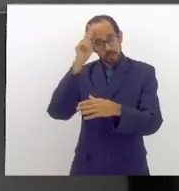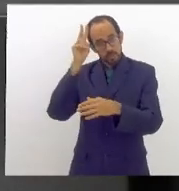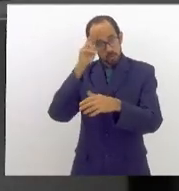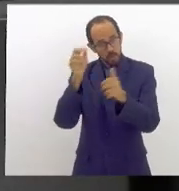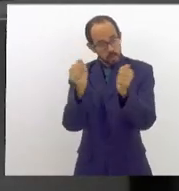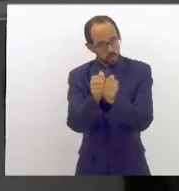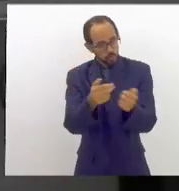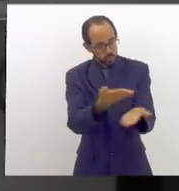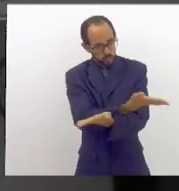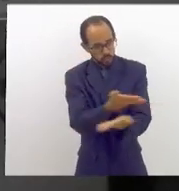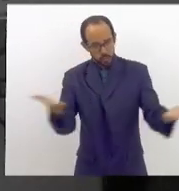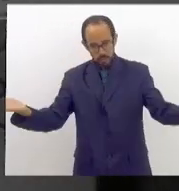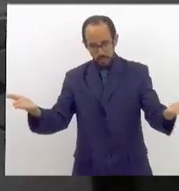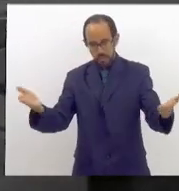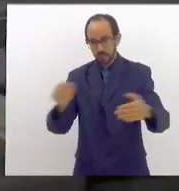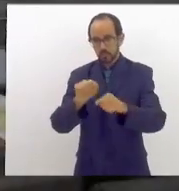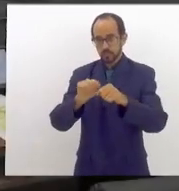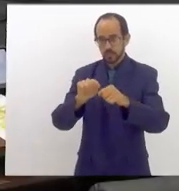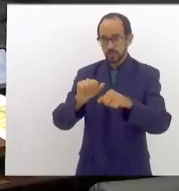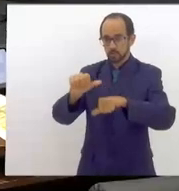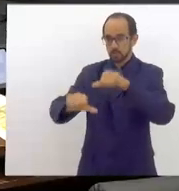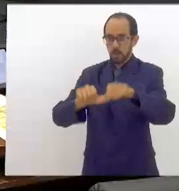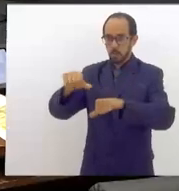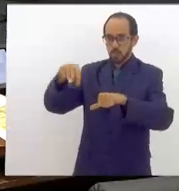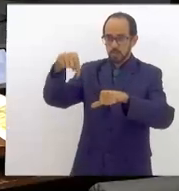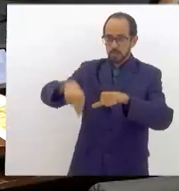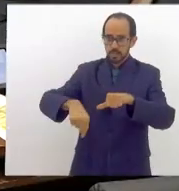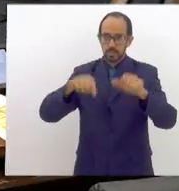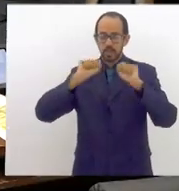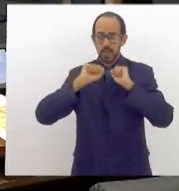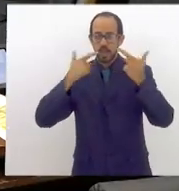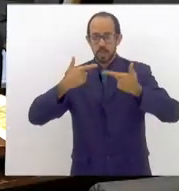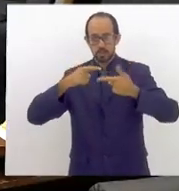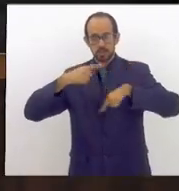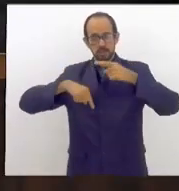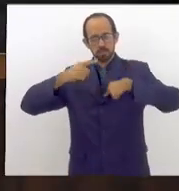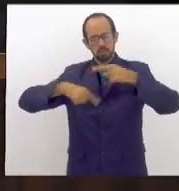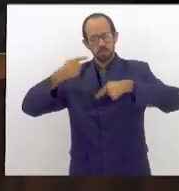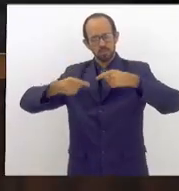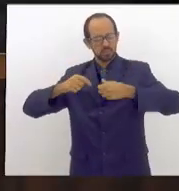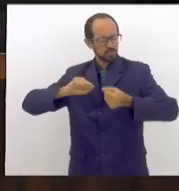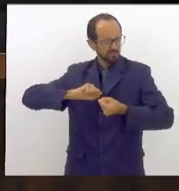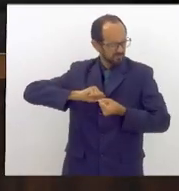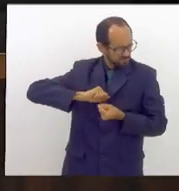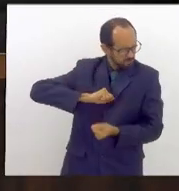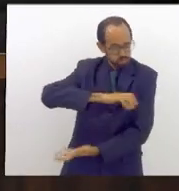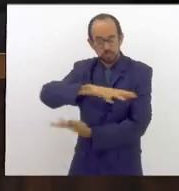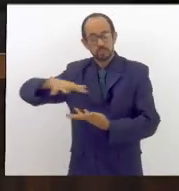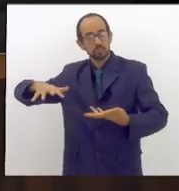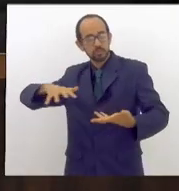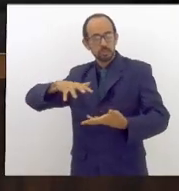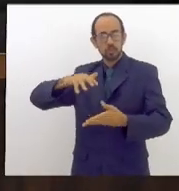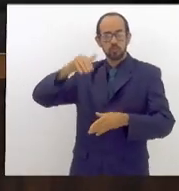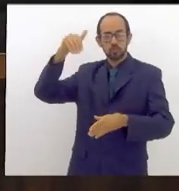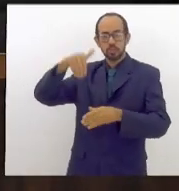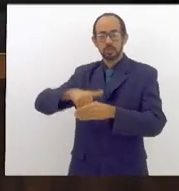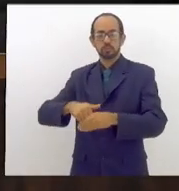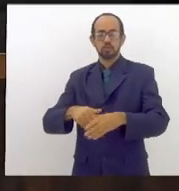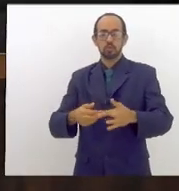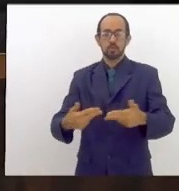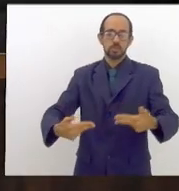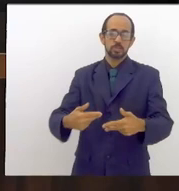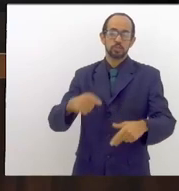fizemos uma transição nesta casa após um turbilhão de acontecimentos voltamos pauta difícil